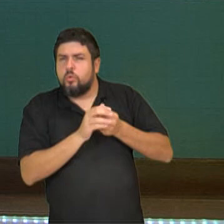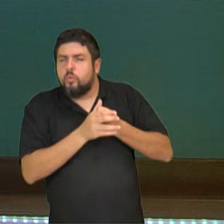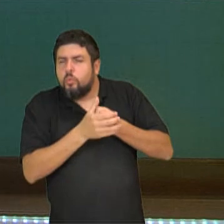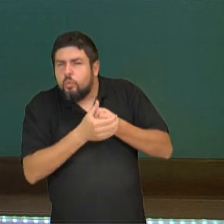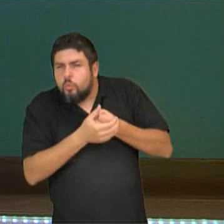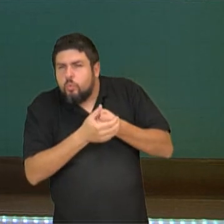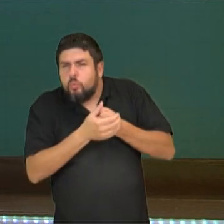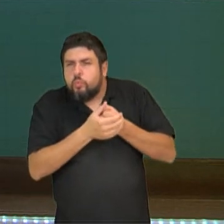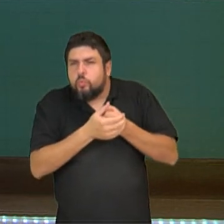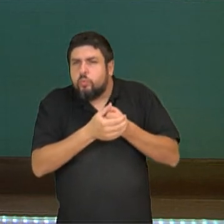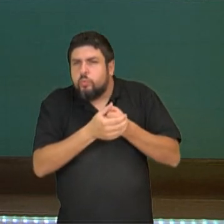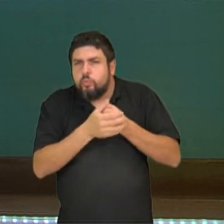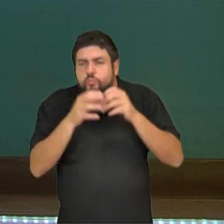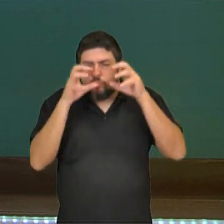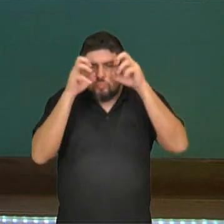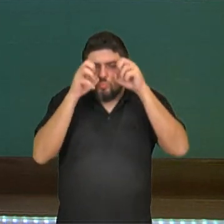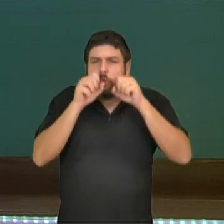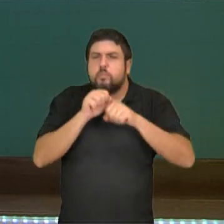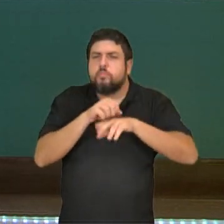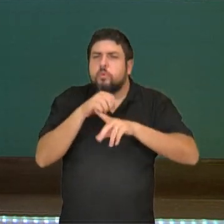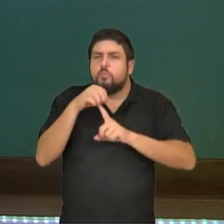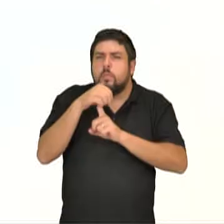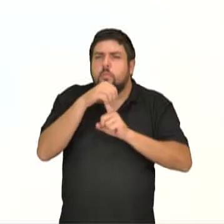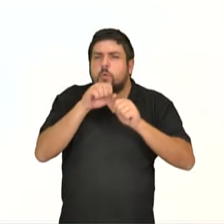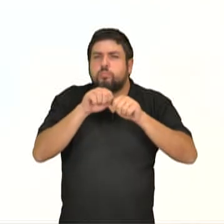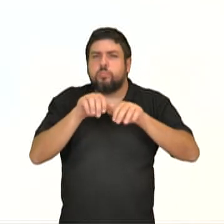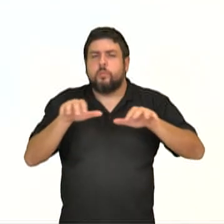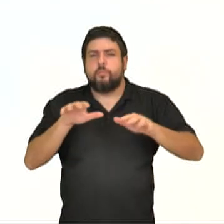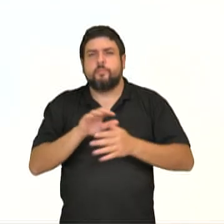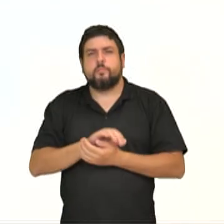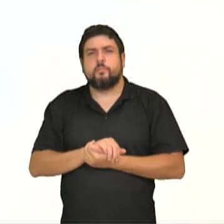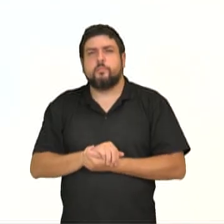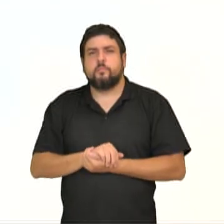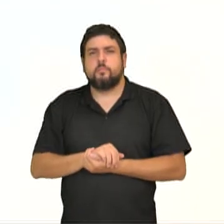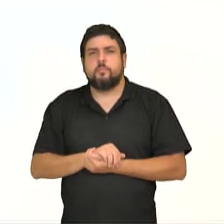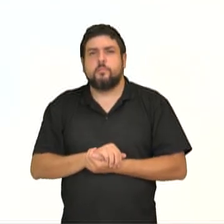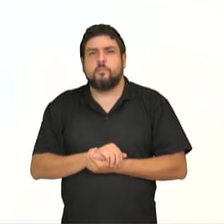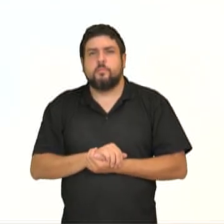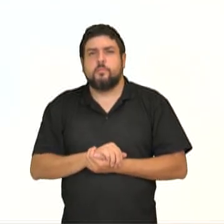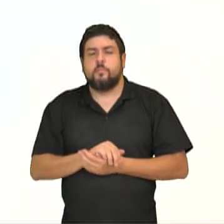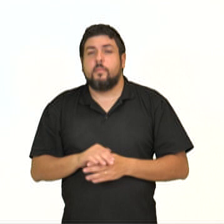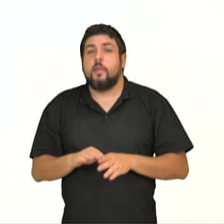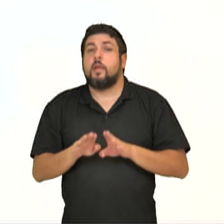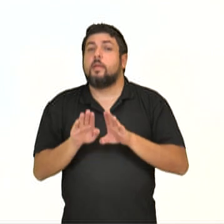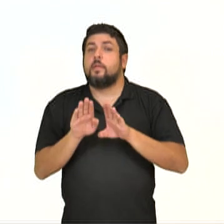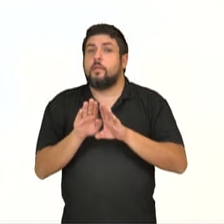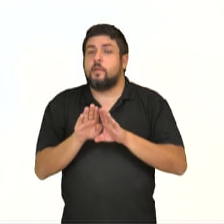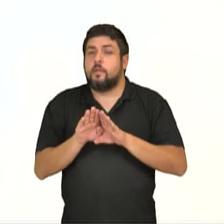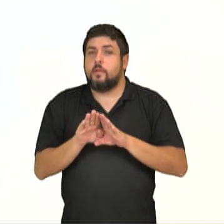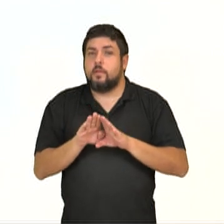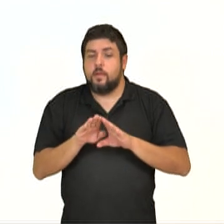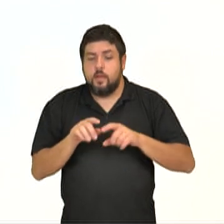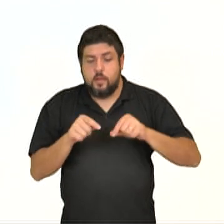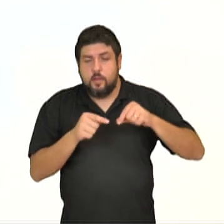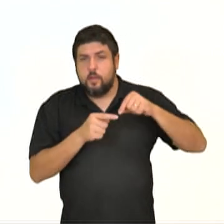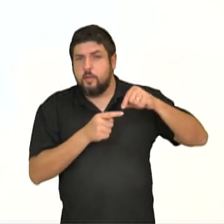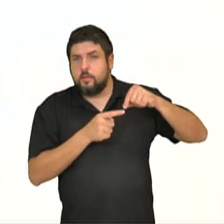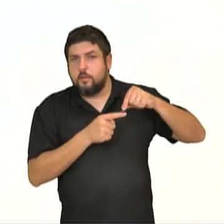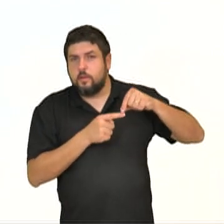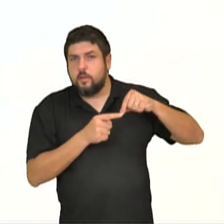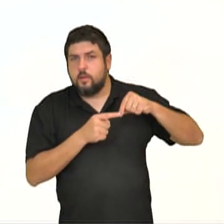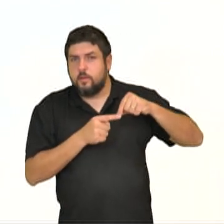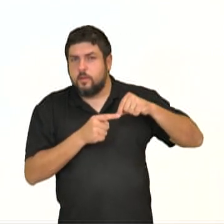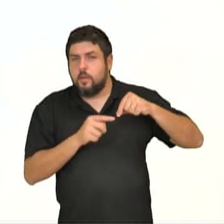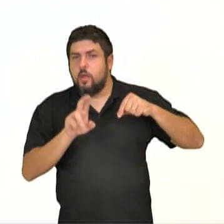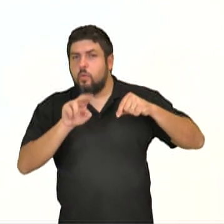desses organismos. Então aqui a gente tem, muito comum também, micoses nas unhas, então é na estrutura da unha mesmo, não é